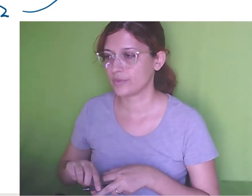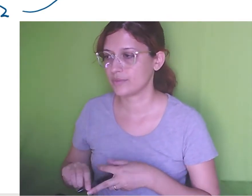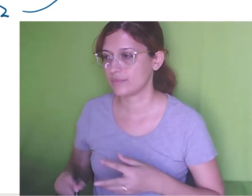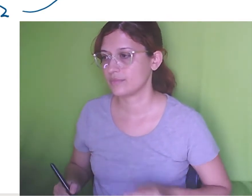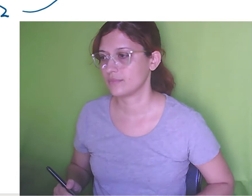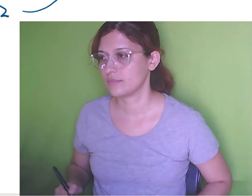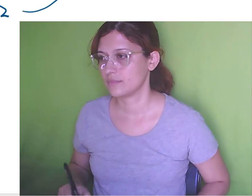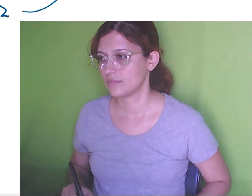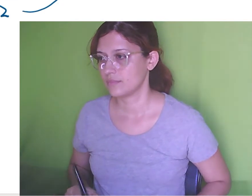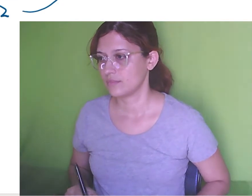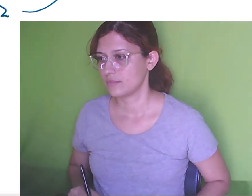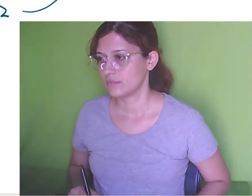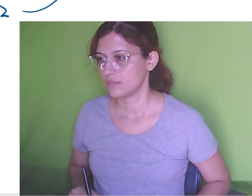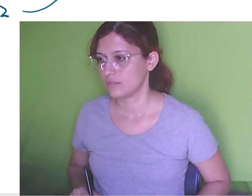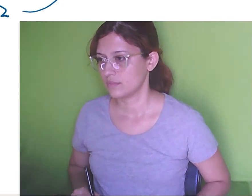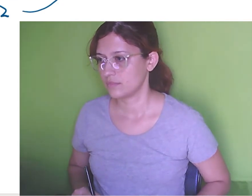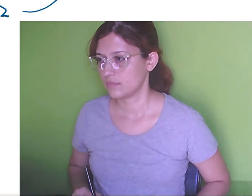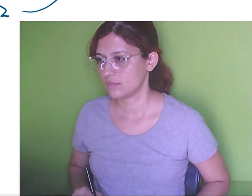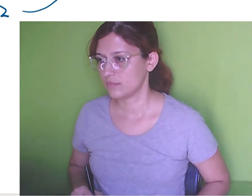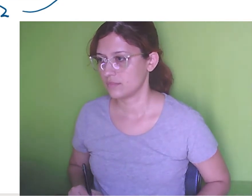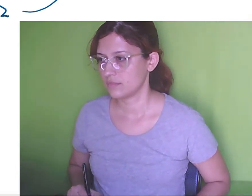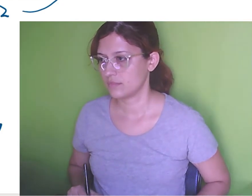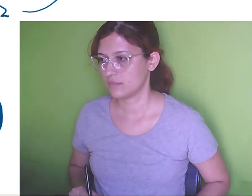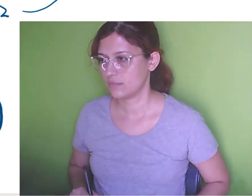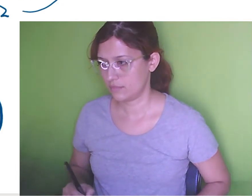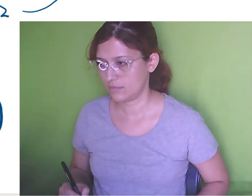A resposta final é essa.